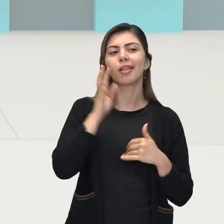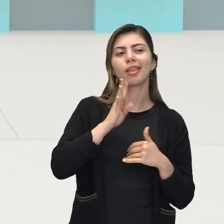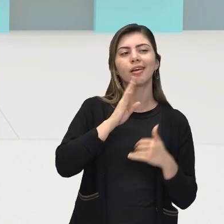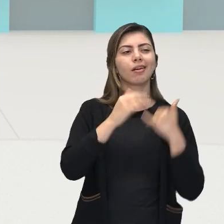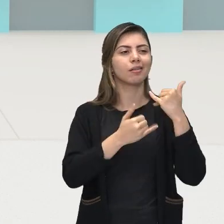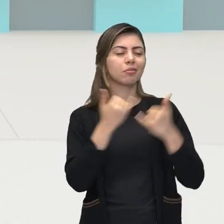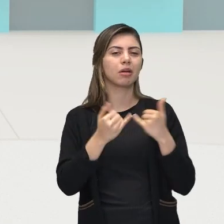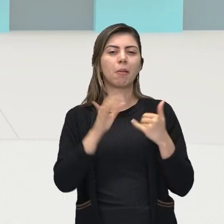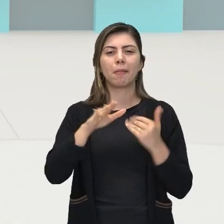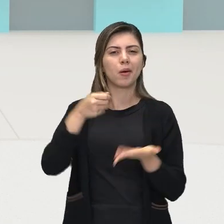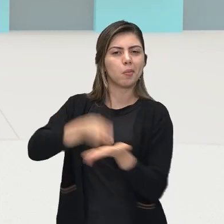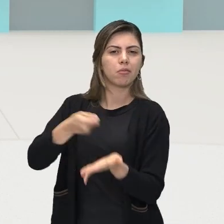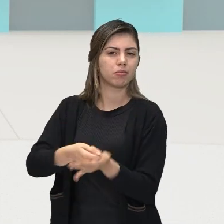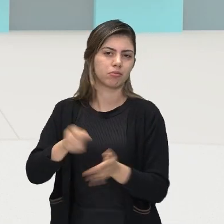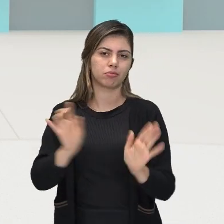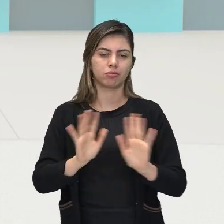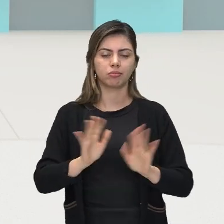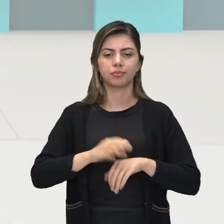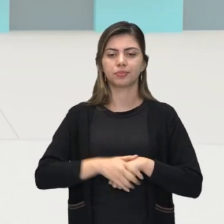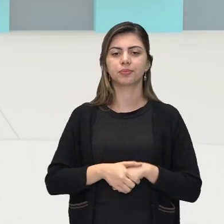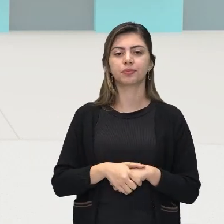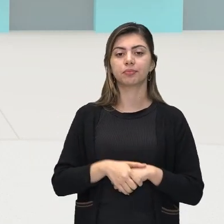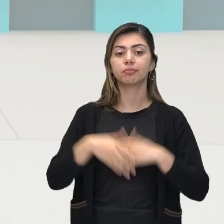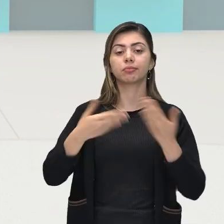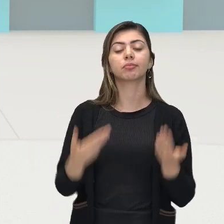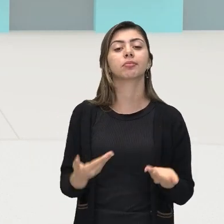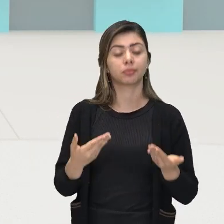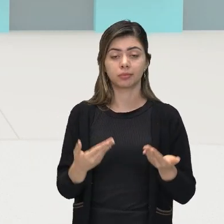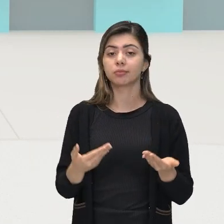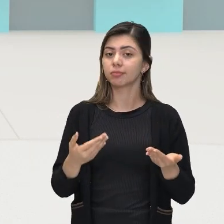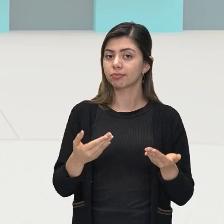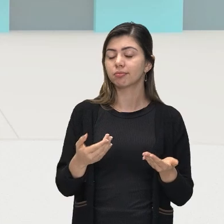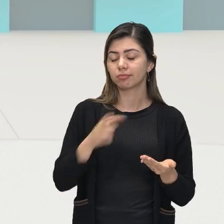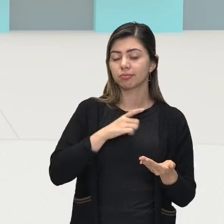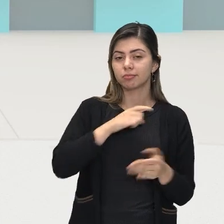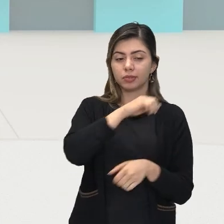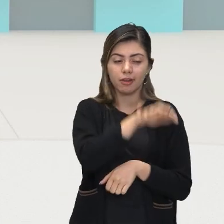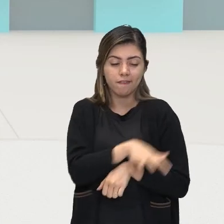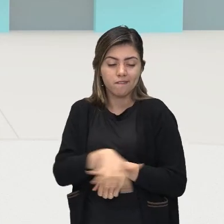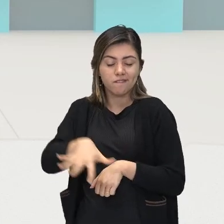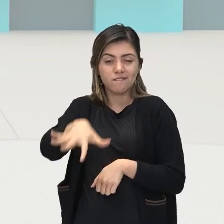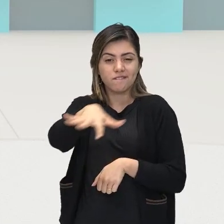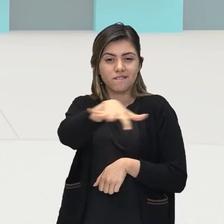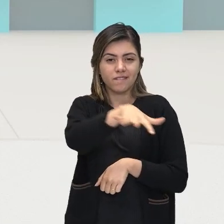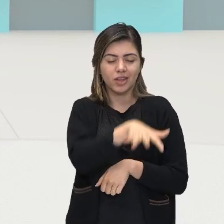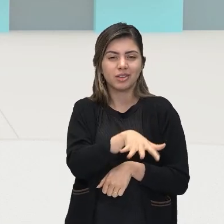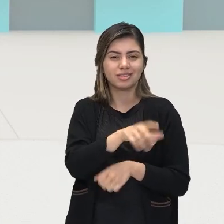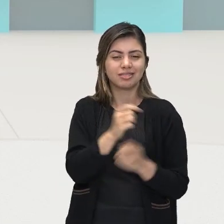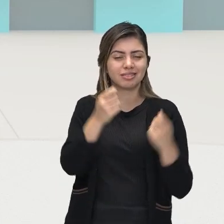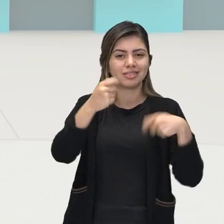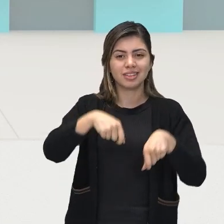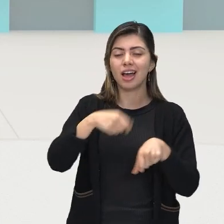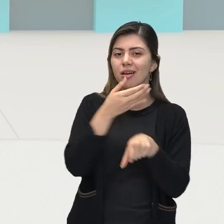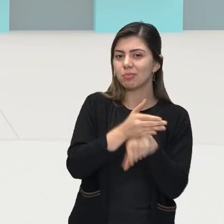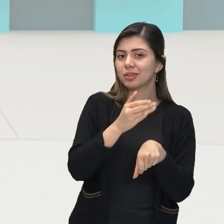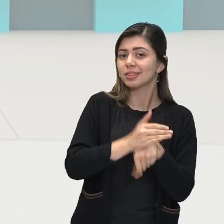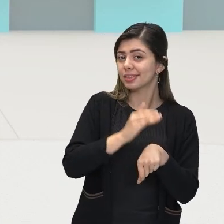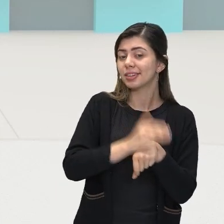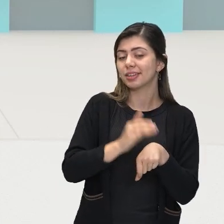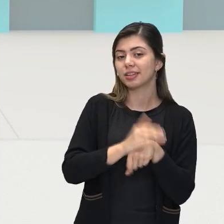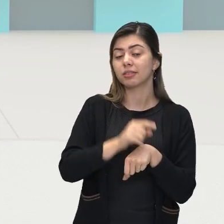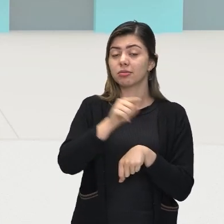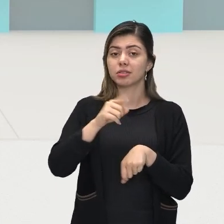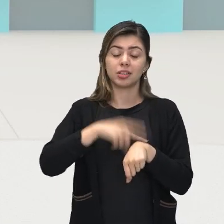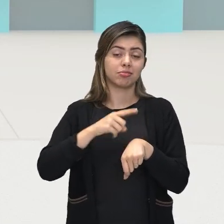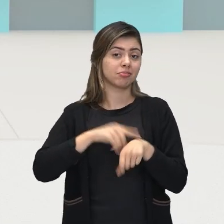questão da obrigatoriedade. E dentro desse universo de possibilidades aqui para serem executadas na hora do